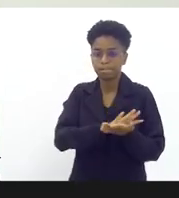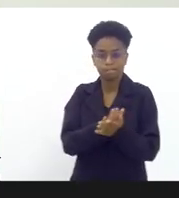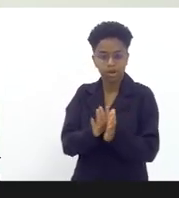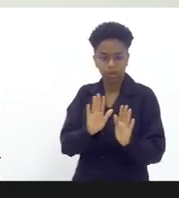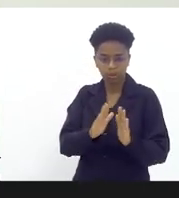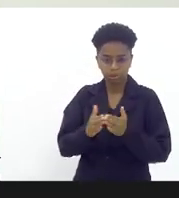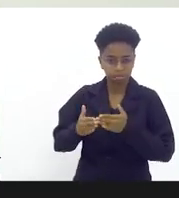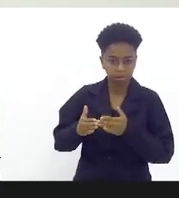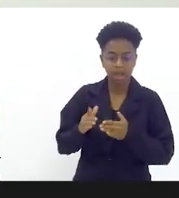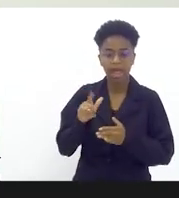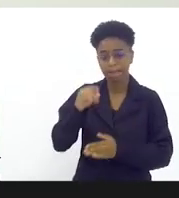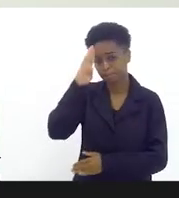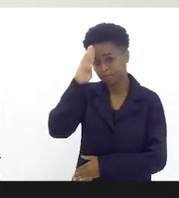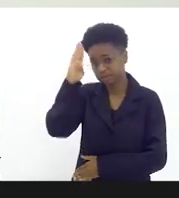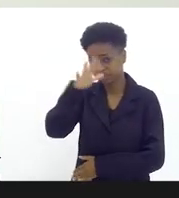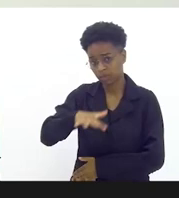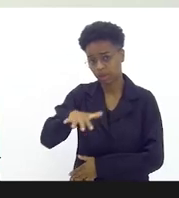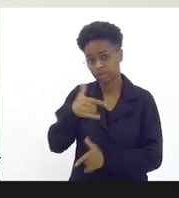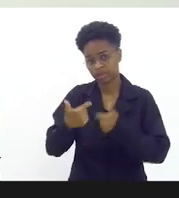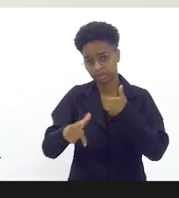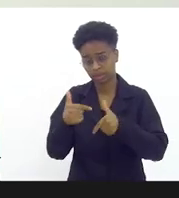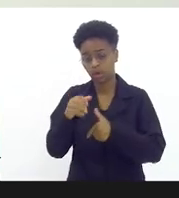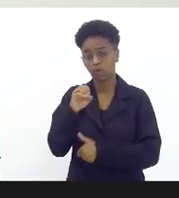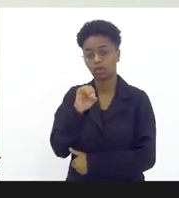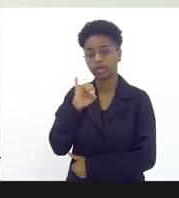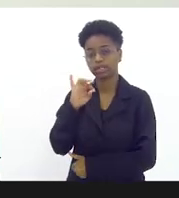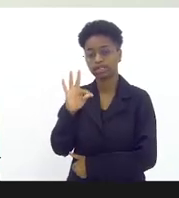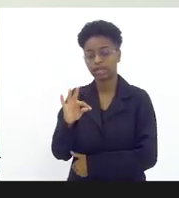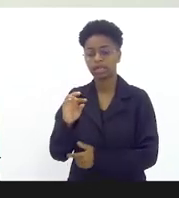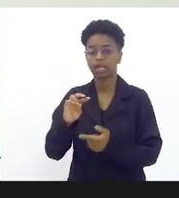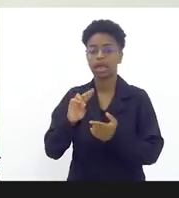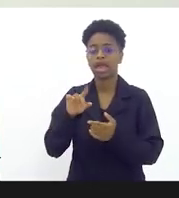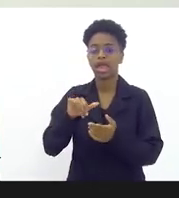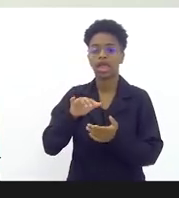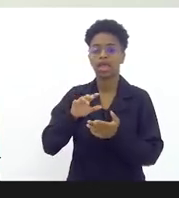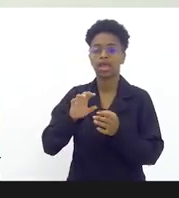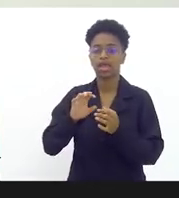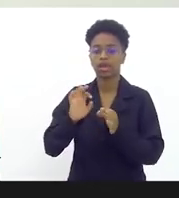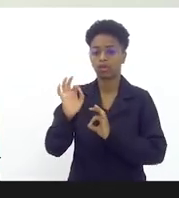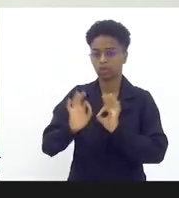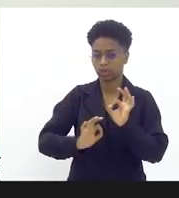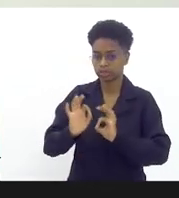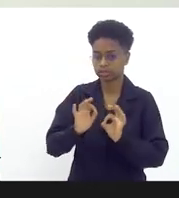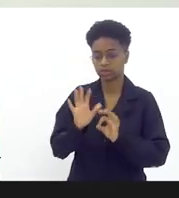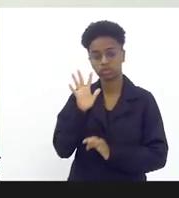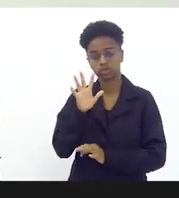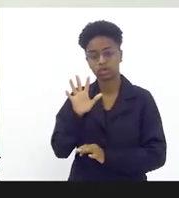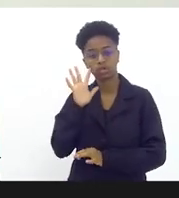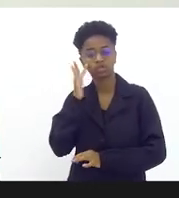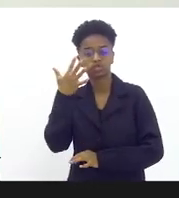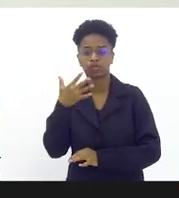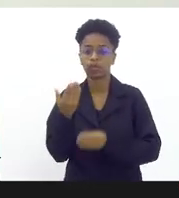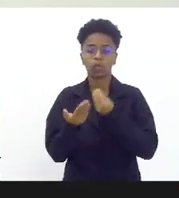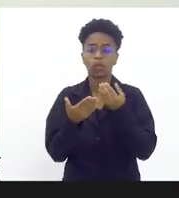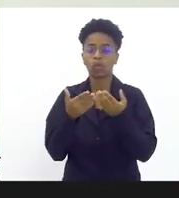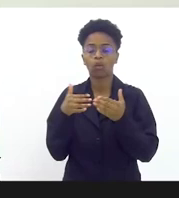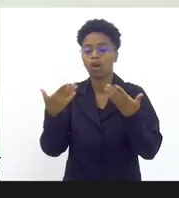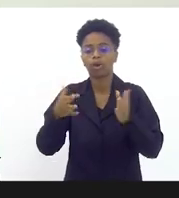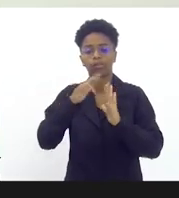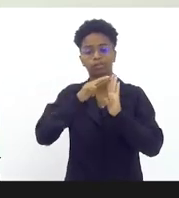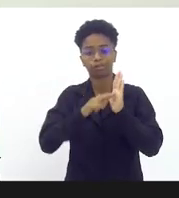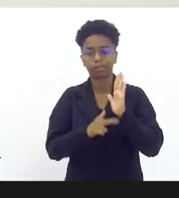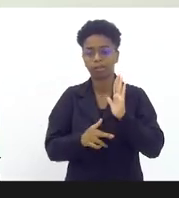direito fundamental do trabalho. Né? A OIT é a organização que internacionalmente define as normas internacionais do trabalho, né? É composta